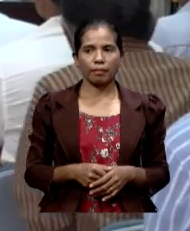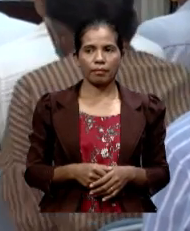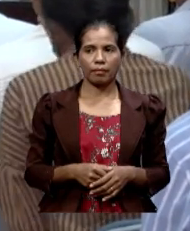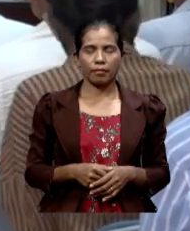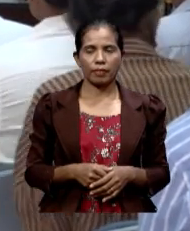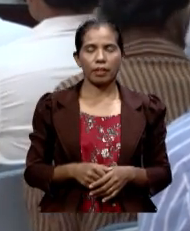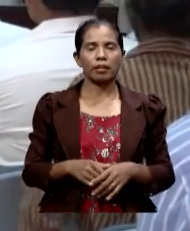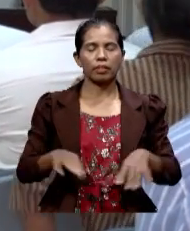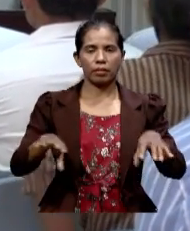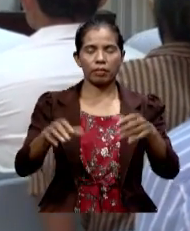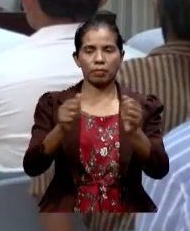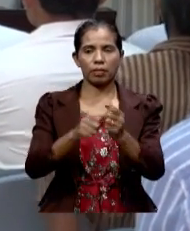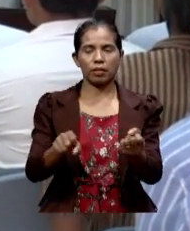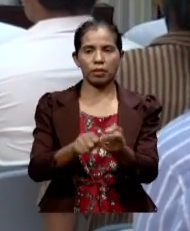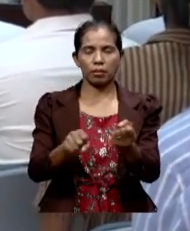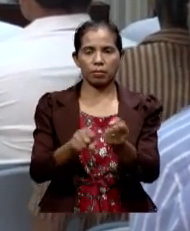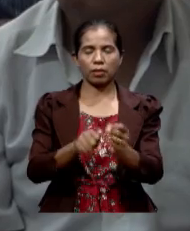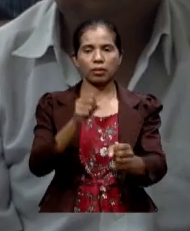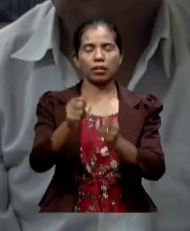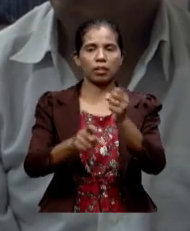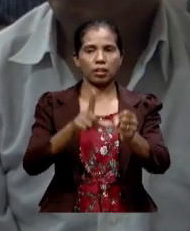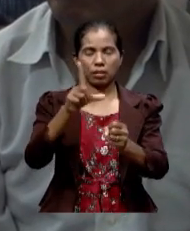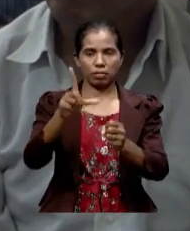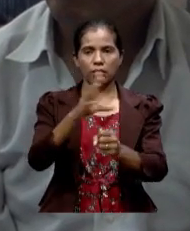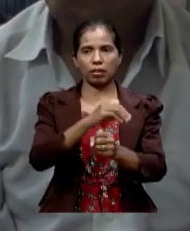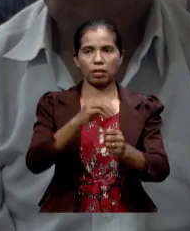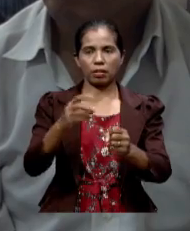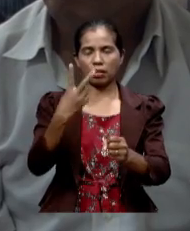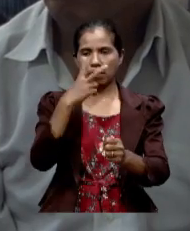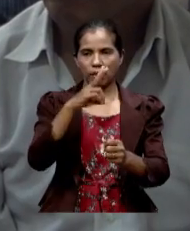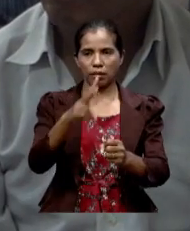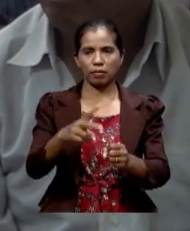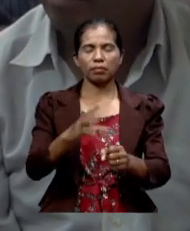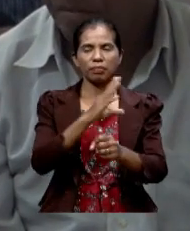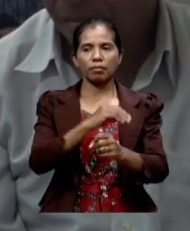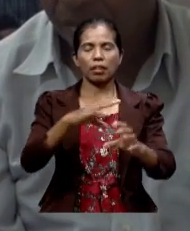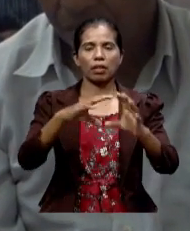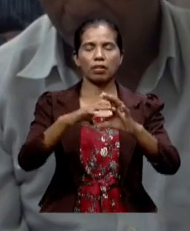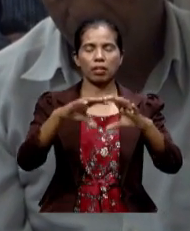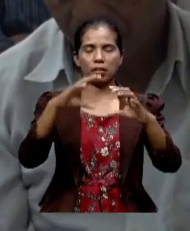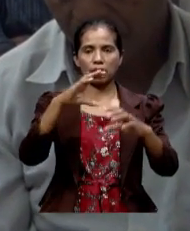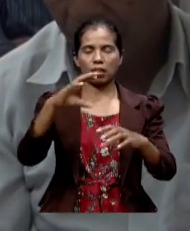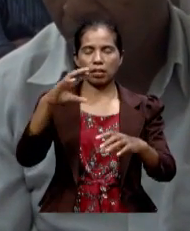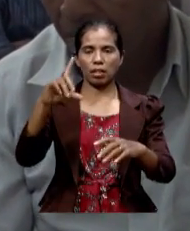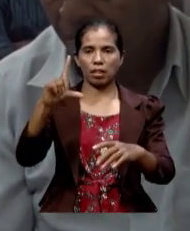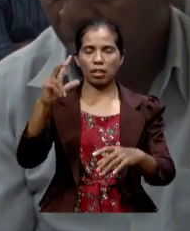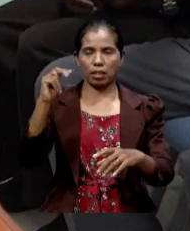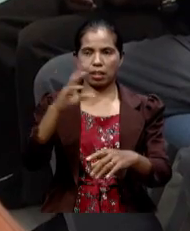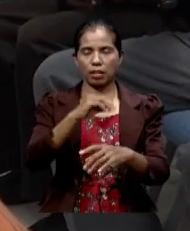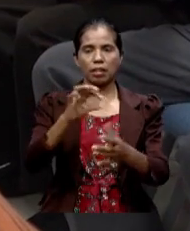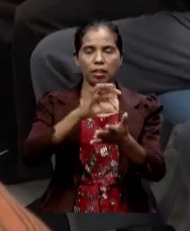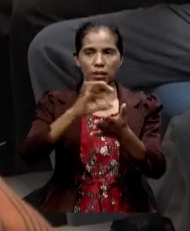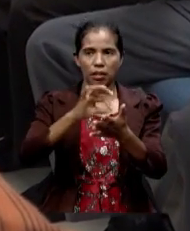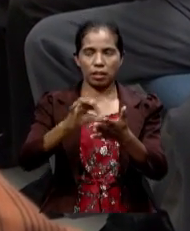Kontratu ne Serviço Apoio Sociedade Civil no Auditoria Social ho Conselho Combatente Libertação Nacional assina